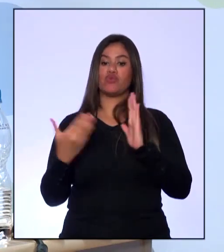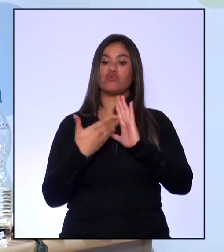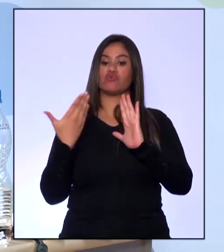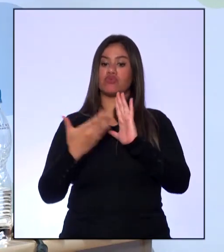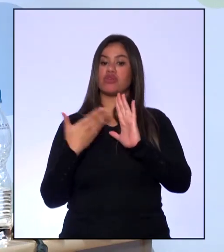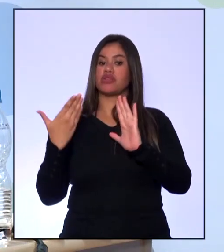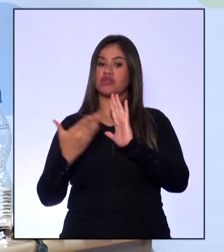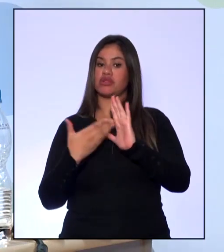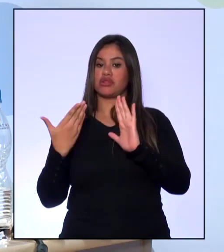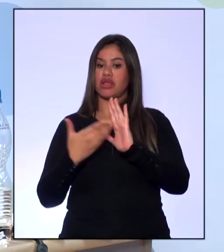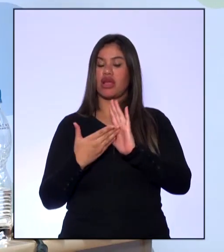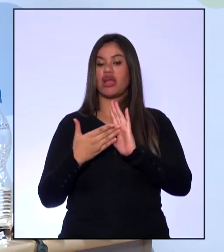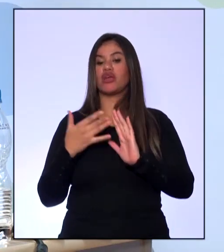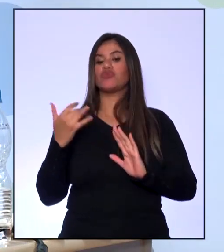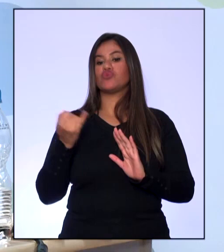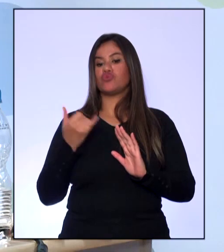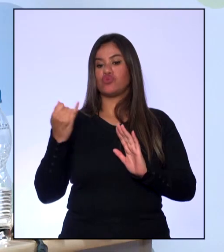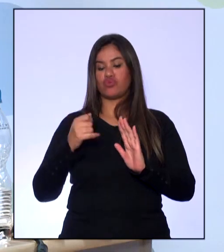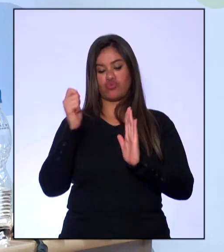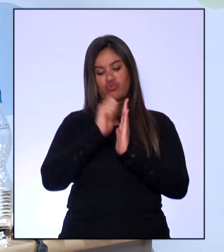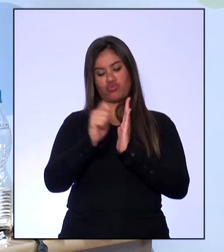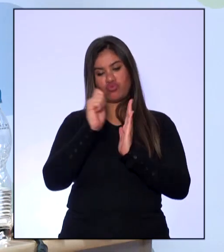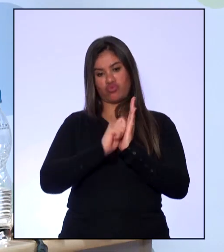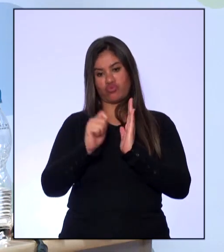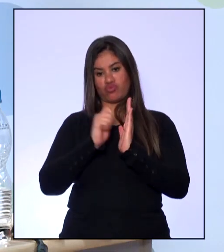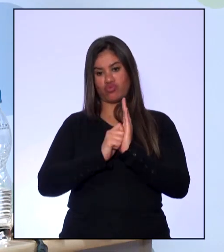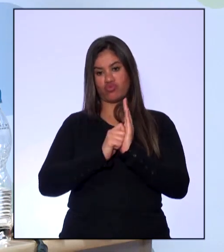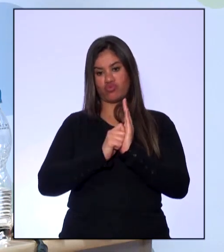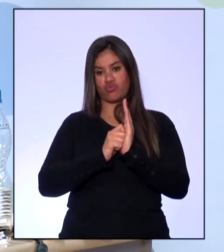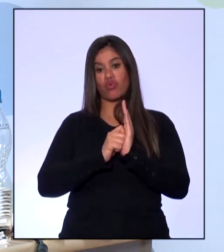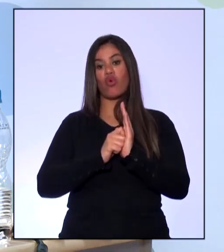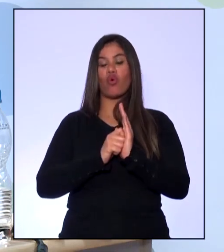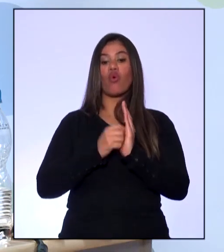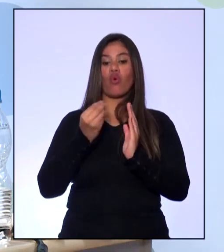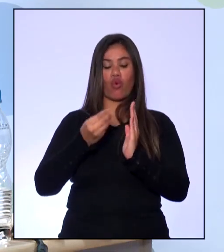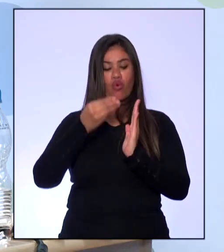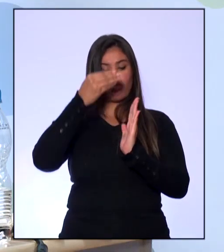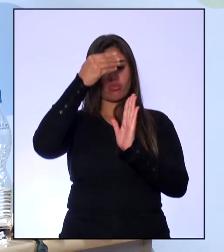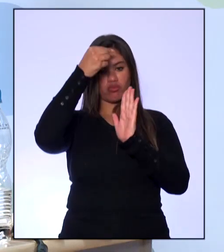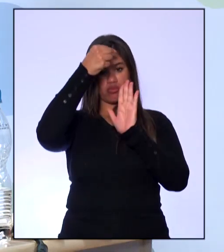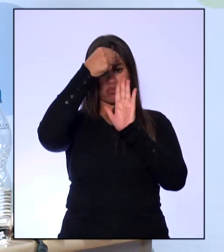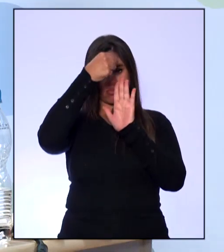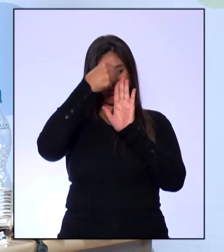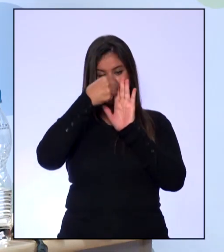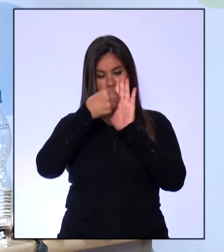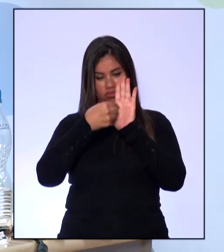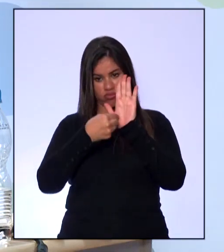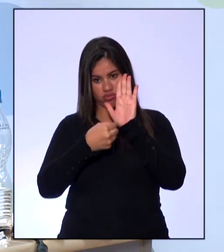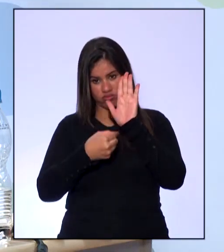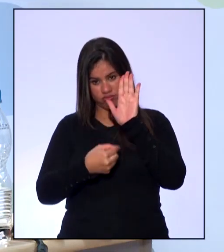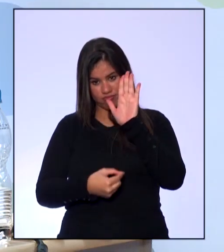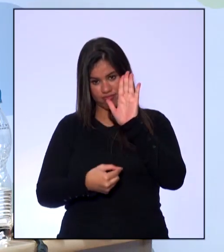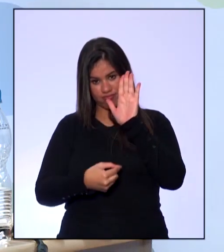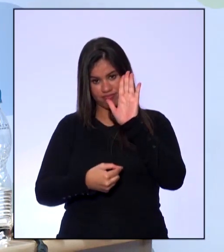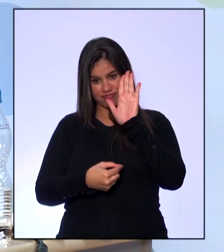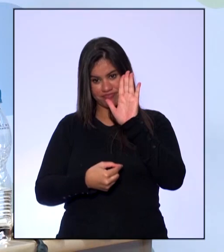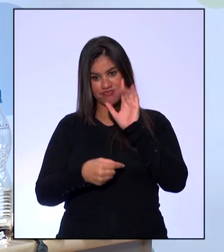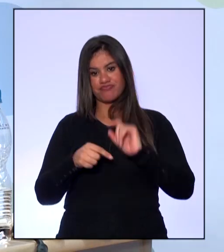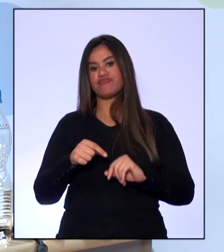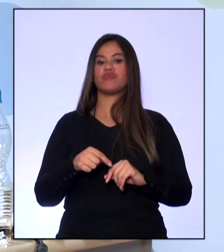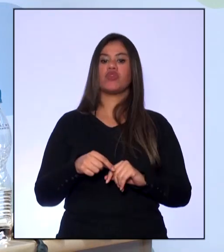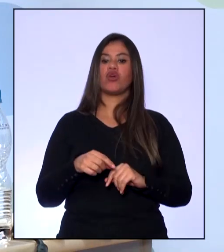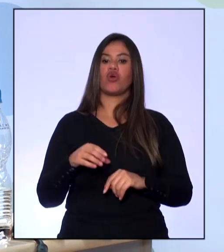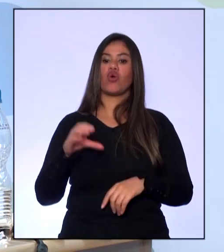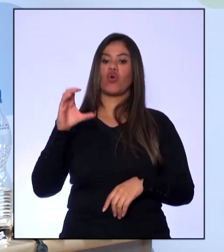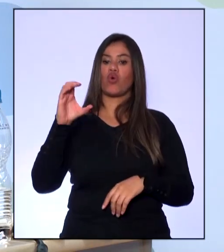caderno, um lápis ou a caneta, divide, cruza uma linha no meio da sua página, coloque de um lado